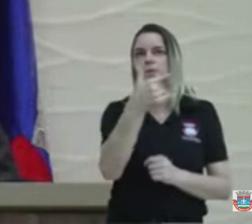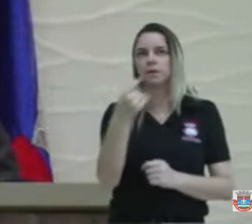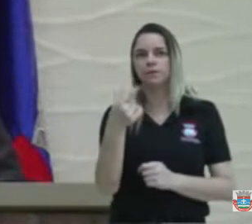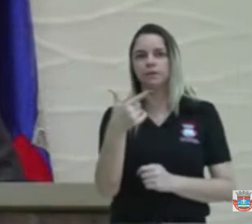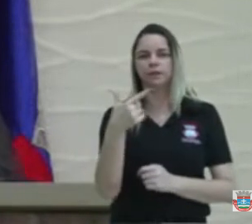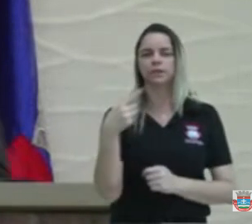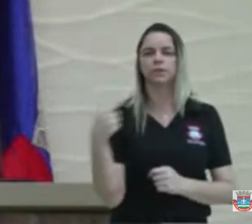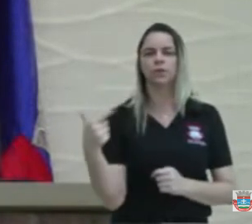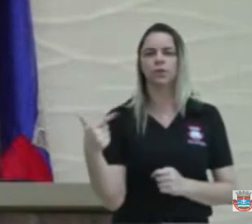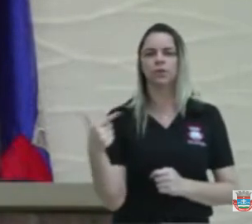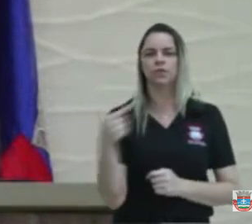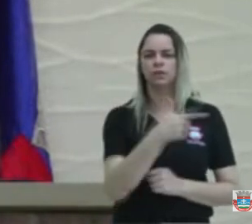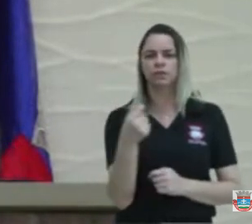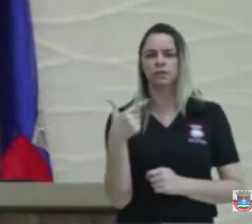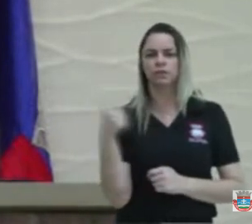13/12/2022,